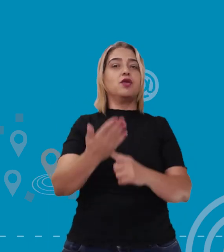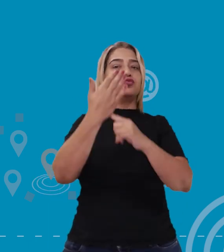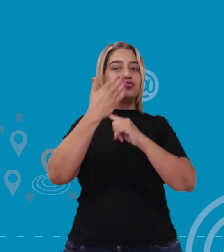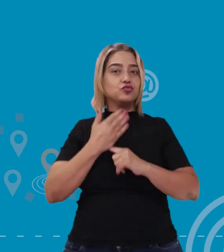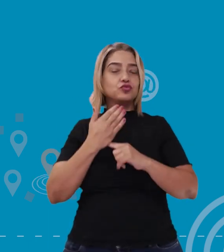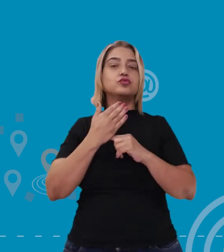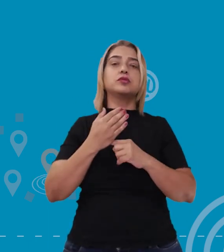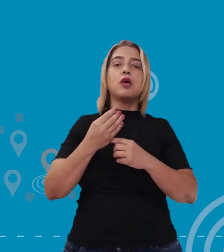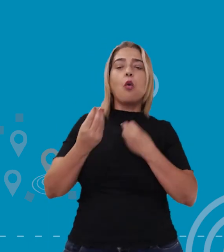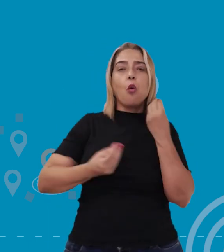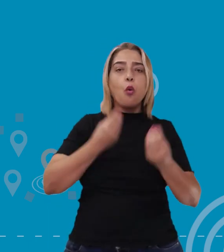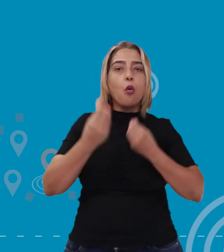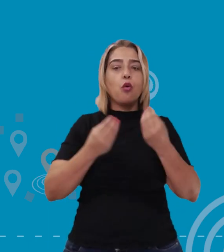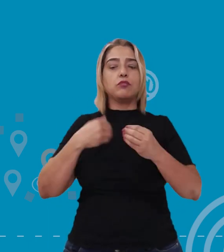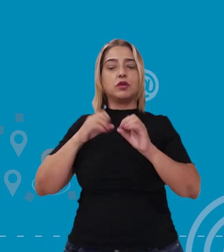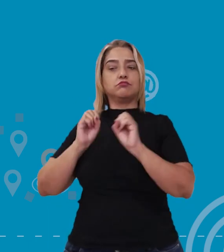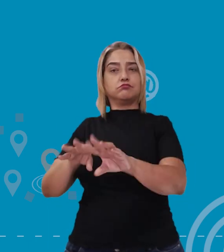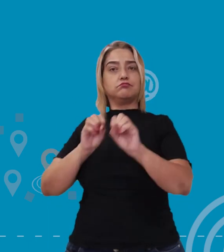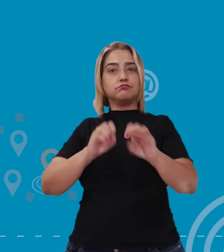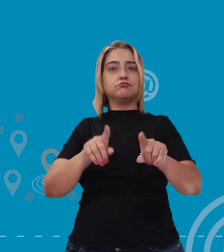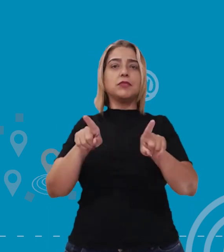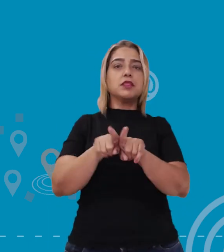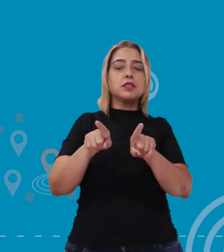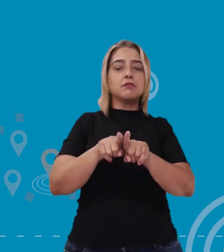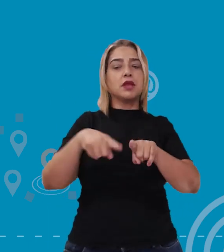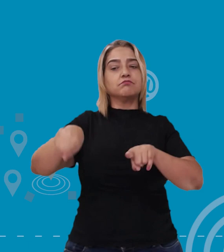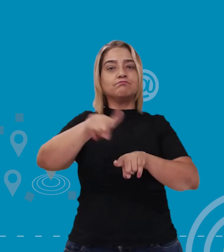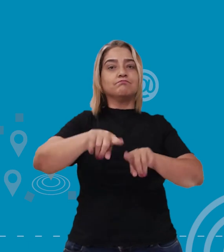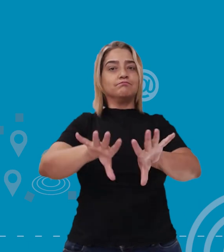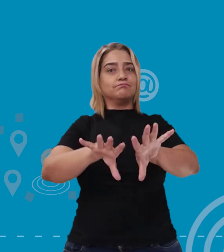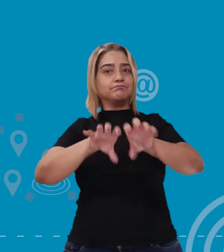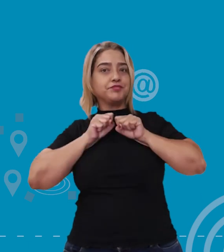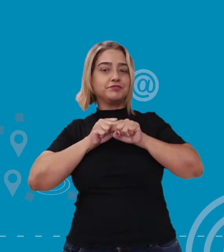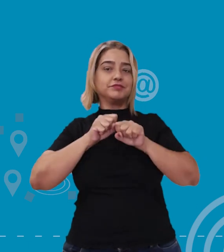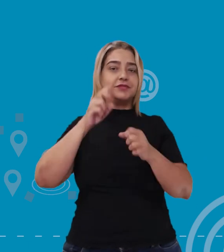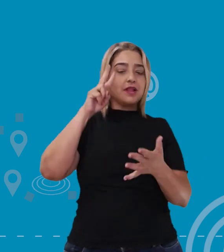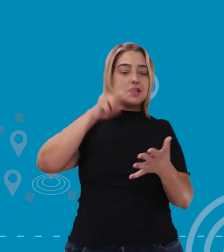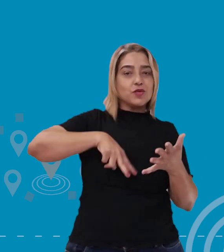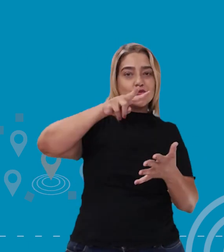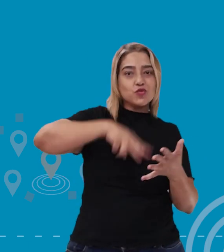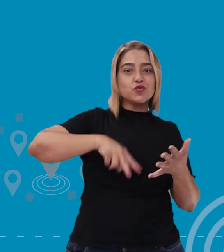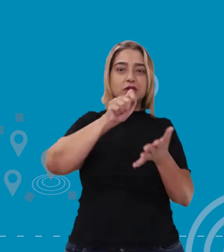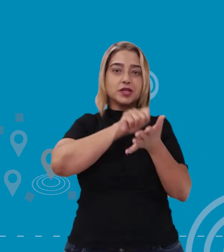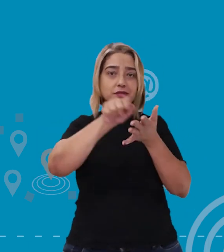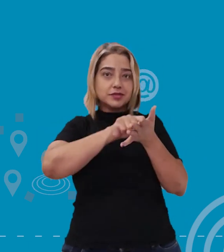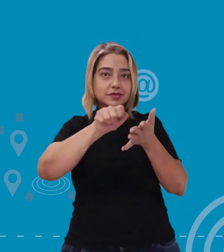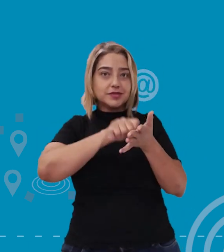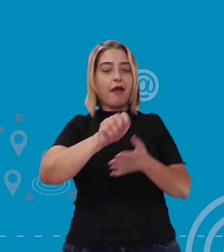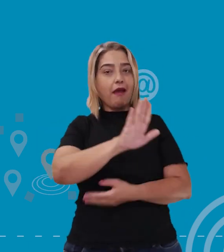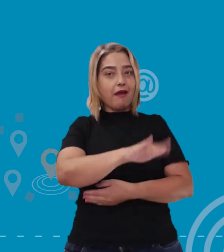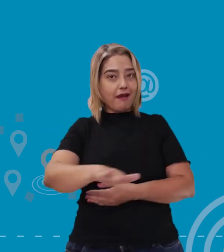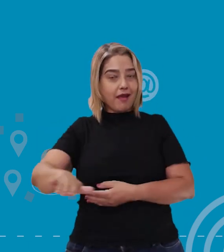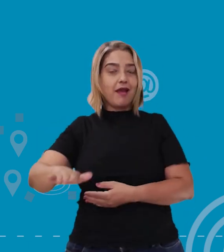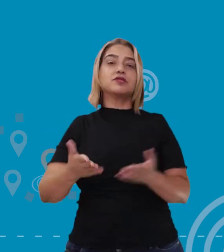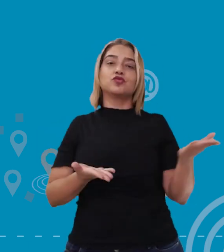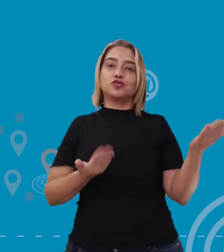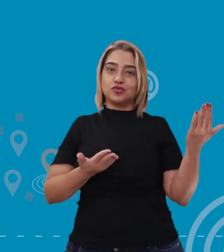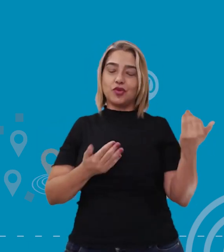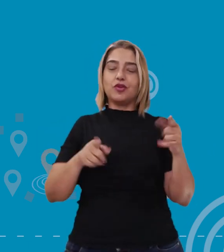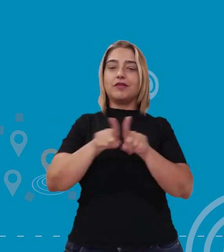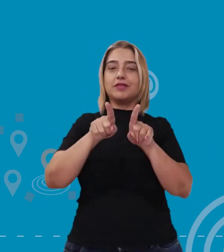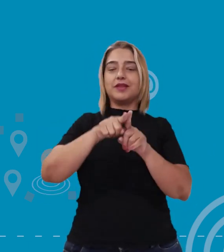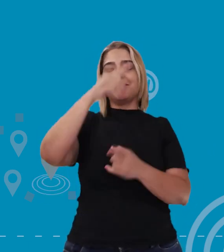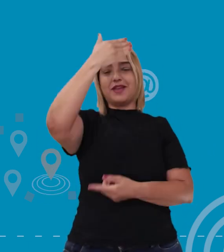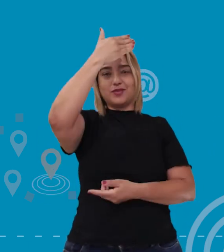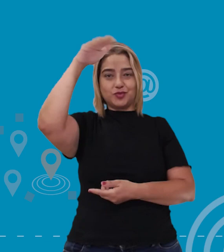apoiar o processo de apropriação da leitura, da escrita, por crianças, jovens e